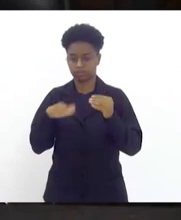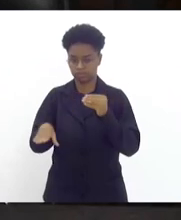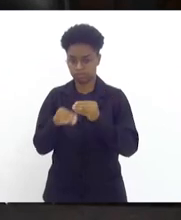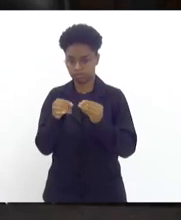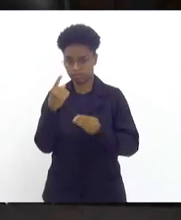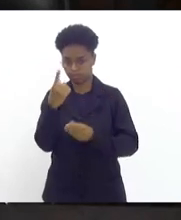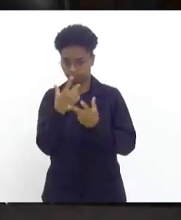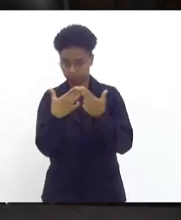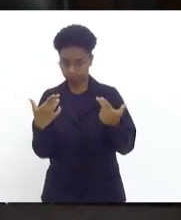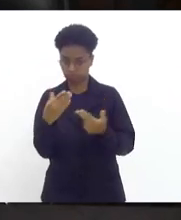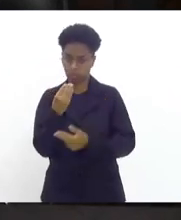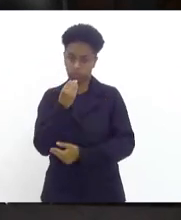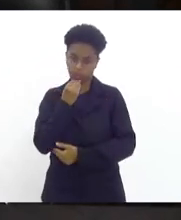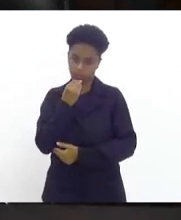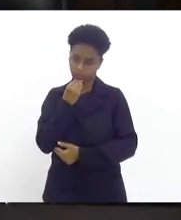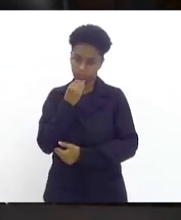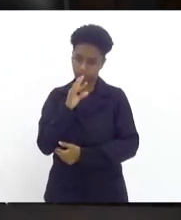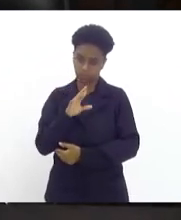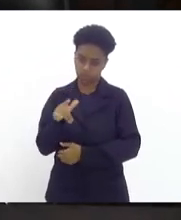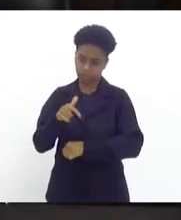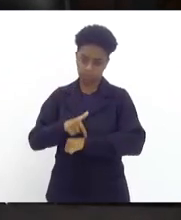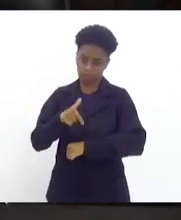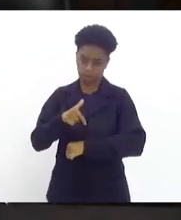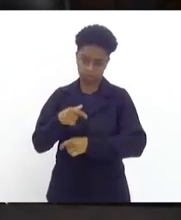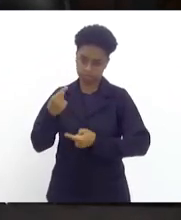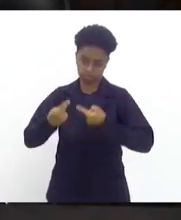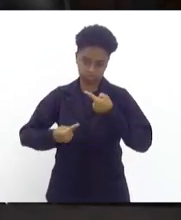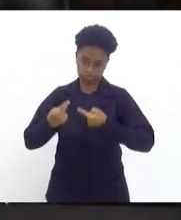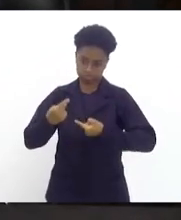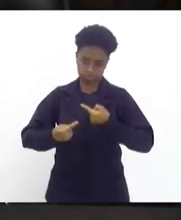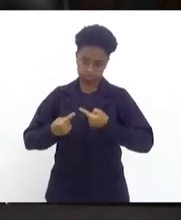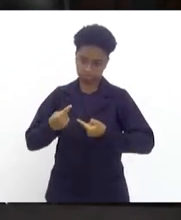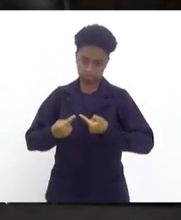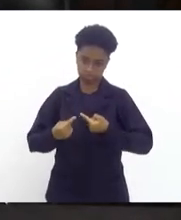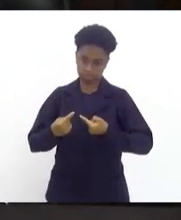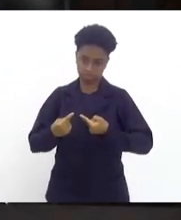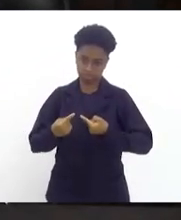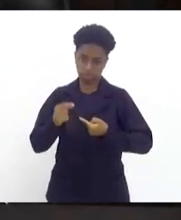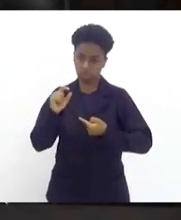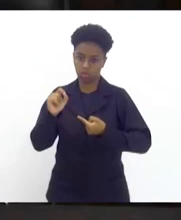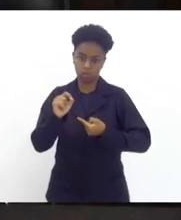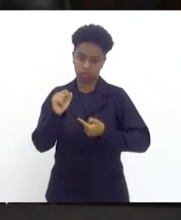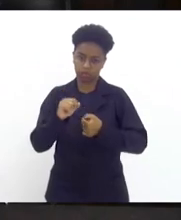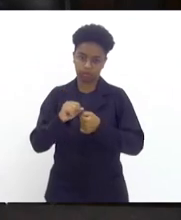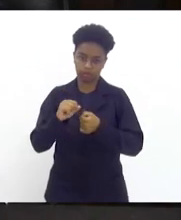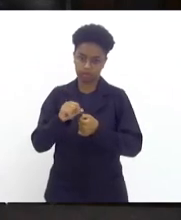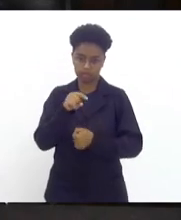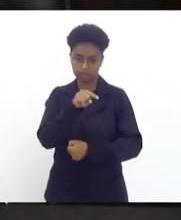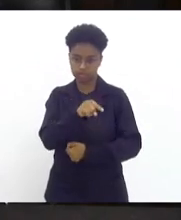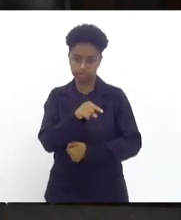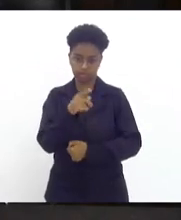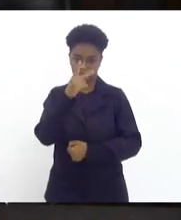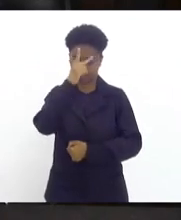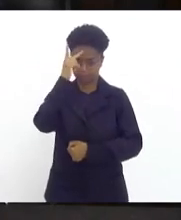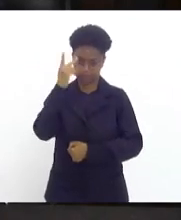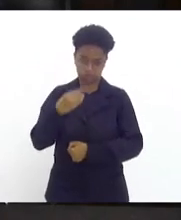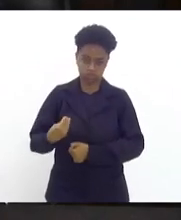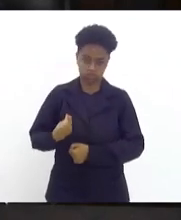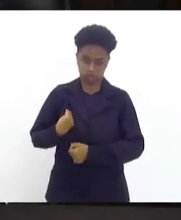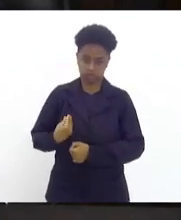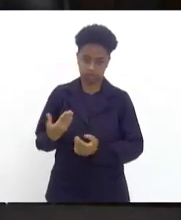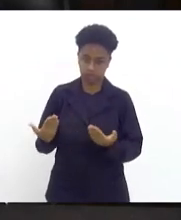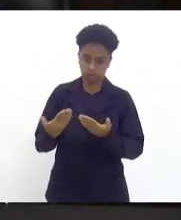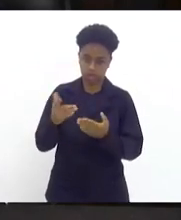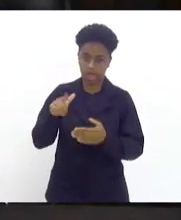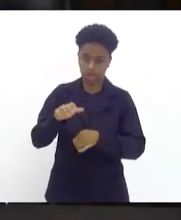Claro que não é nenhum momento da gente fazer essa discussão do estado do que levou a isso que a gente tá vivendo hoje que é uma questão